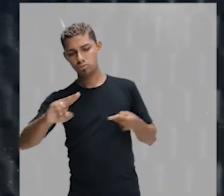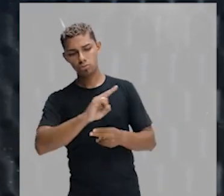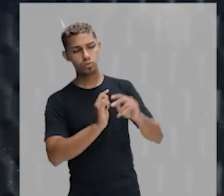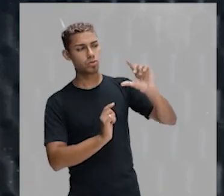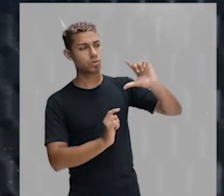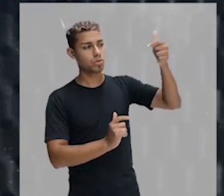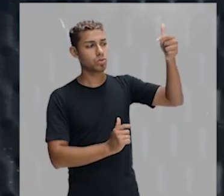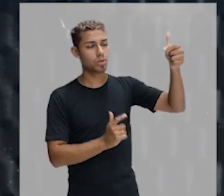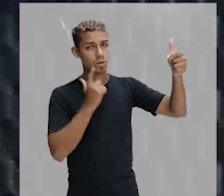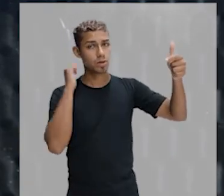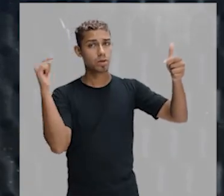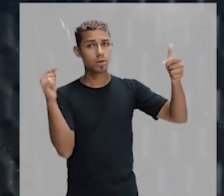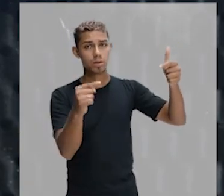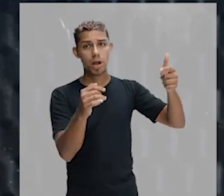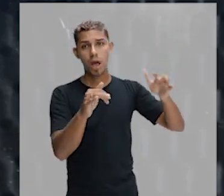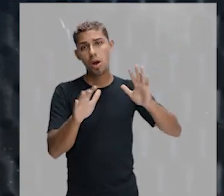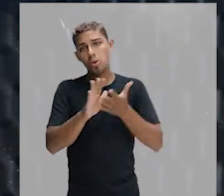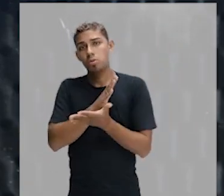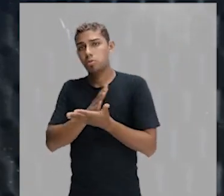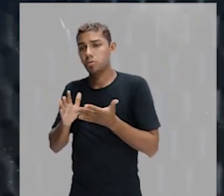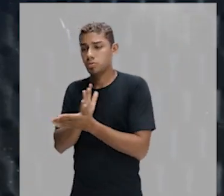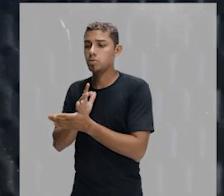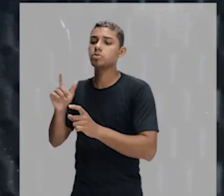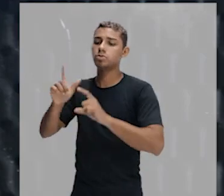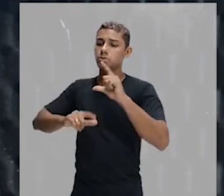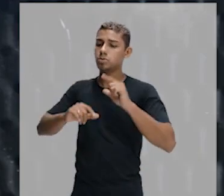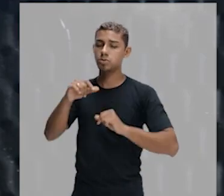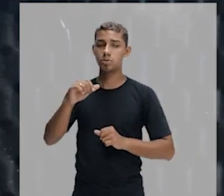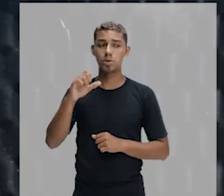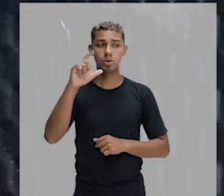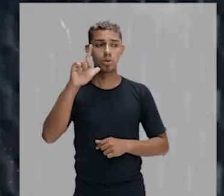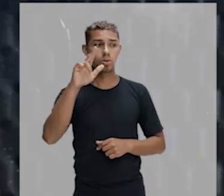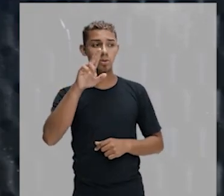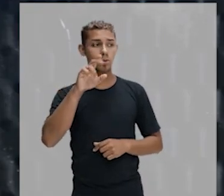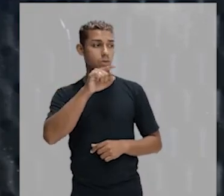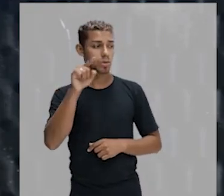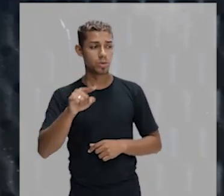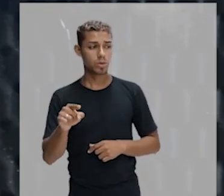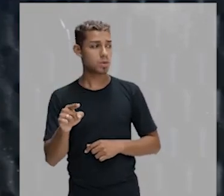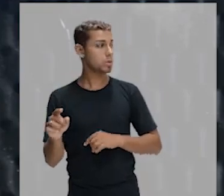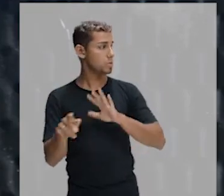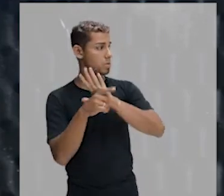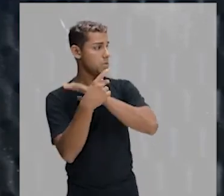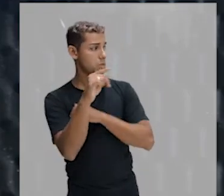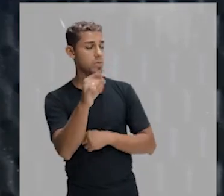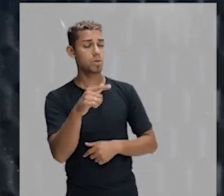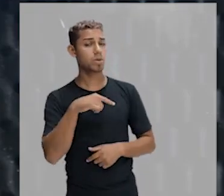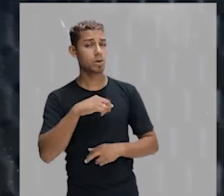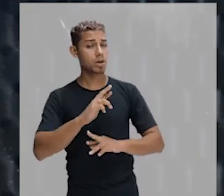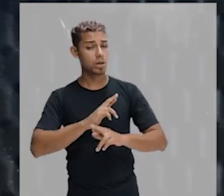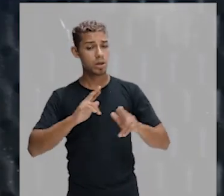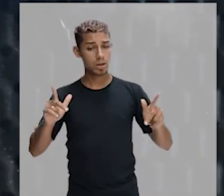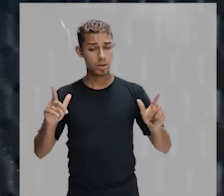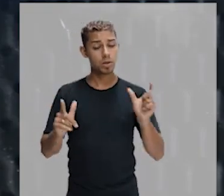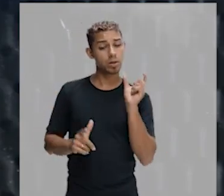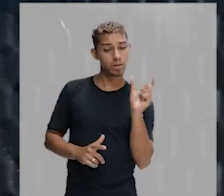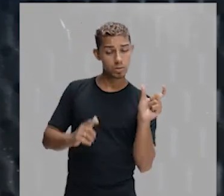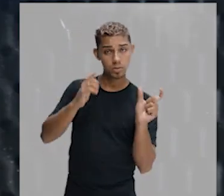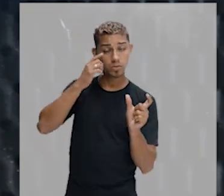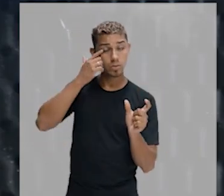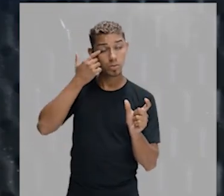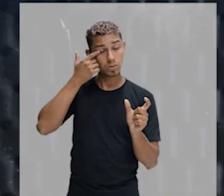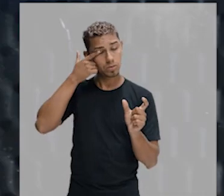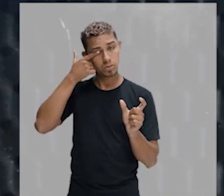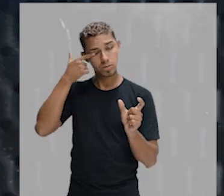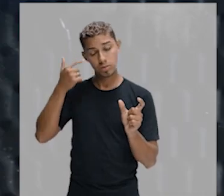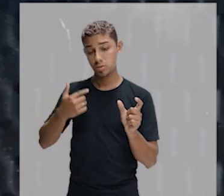sistemas, ok? Estrelas que contêm luz própria, né, que emitem luz, é diferente daquelas que